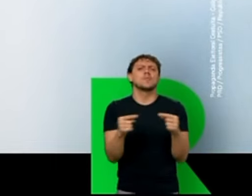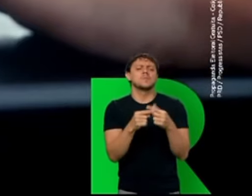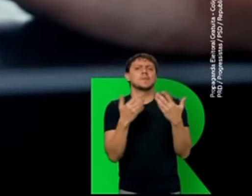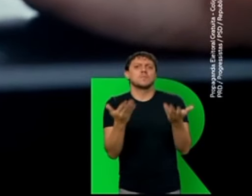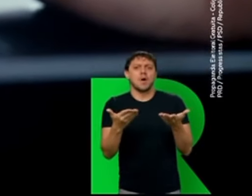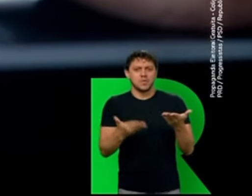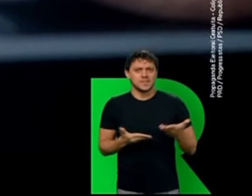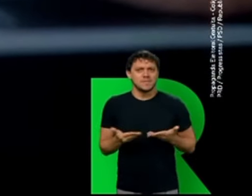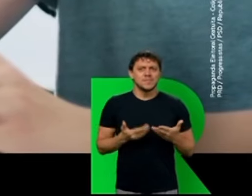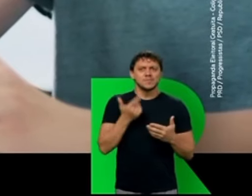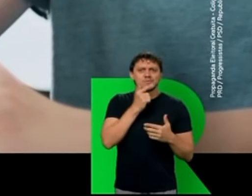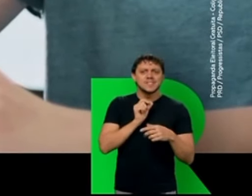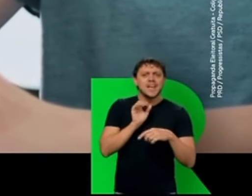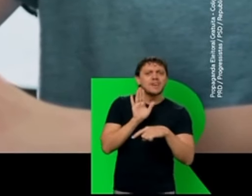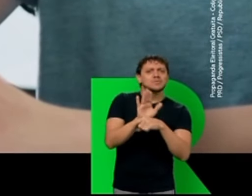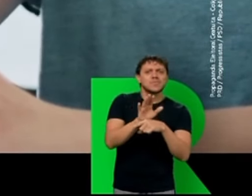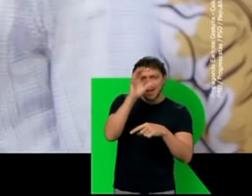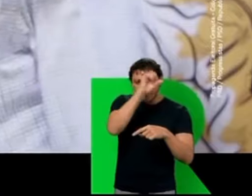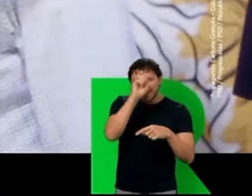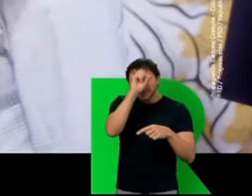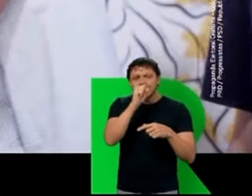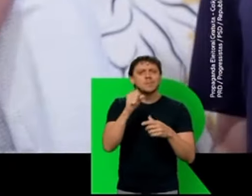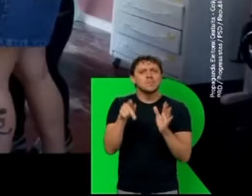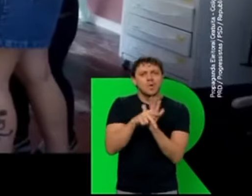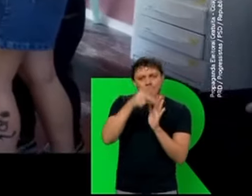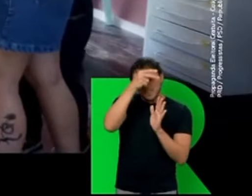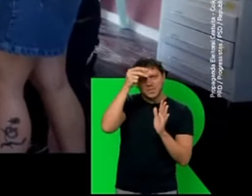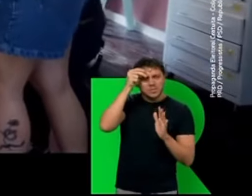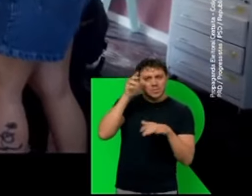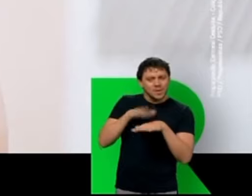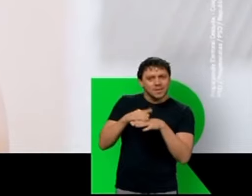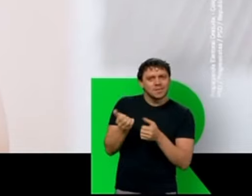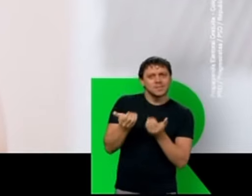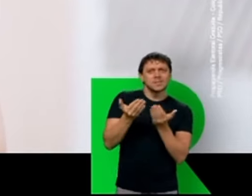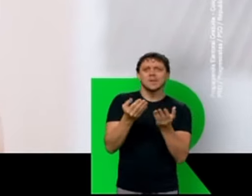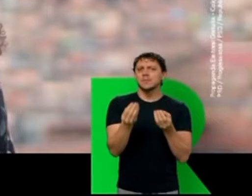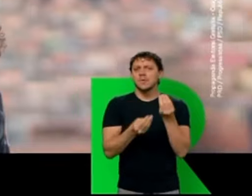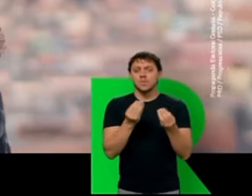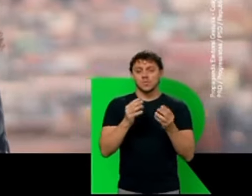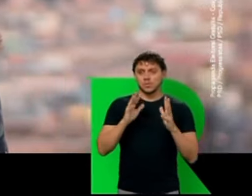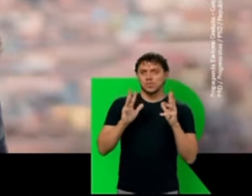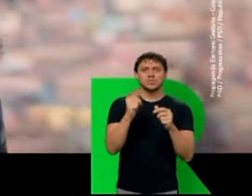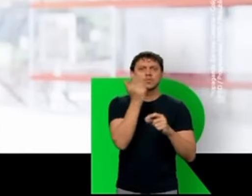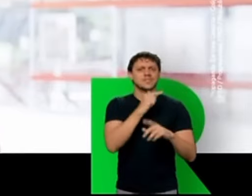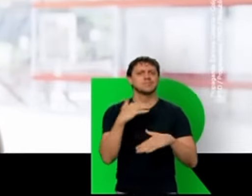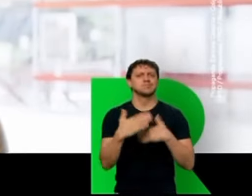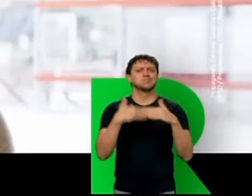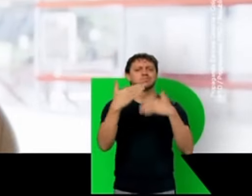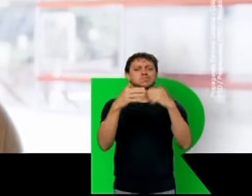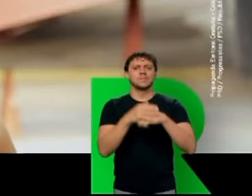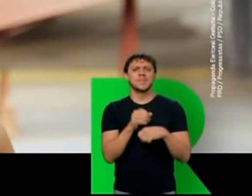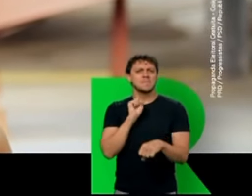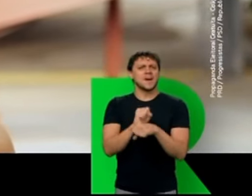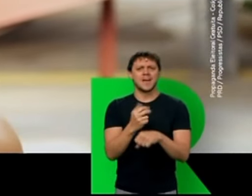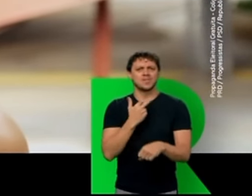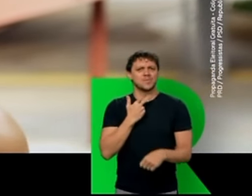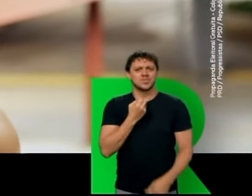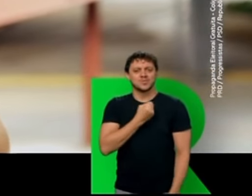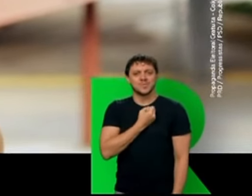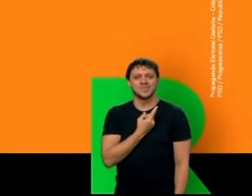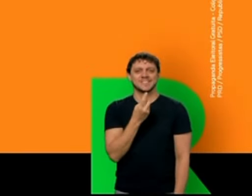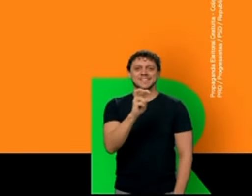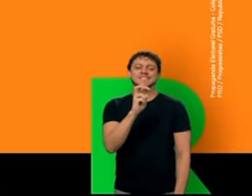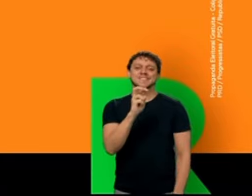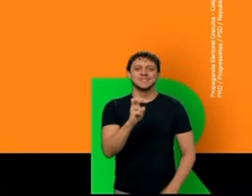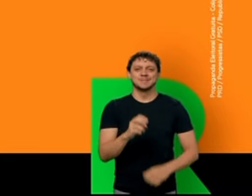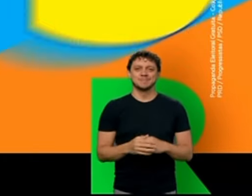oferecendo a elas os melhores programas e serviços de formação da prefeitura, para que todo mundo possa trilhar o caminho do